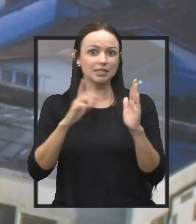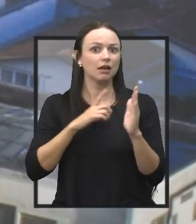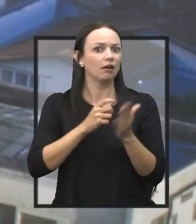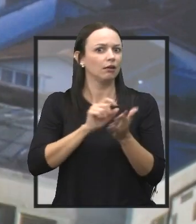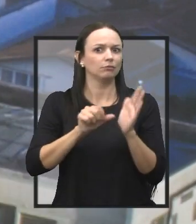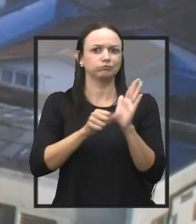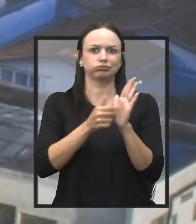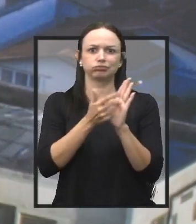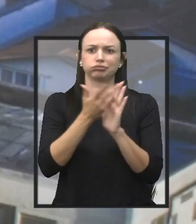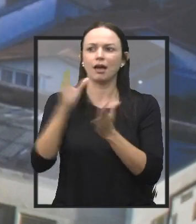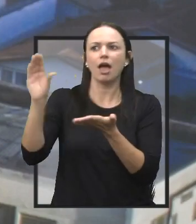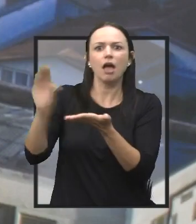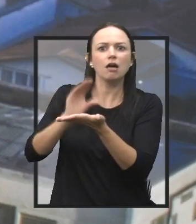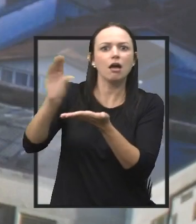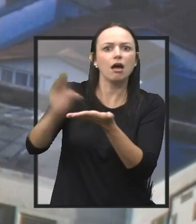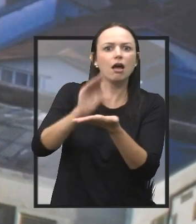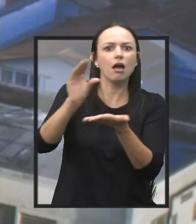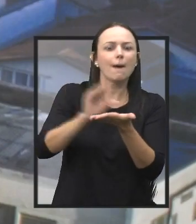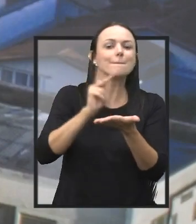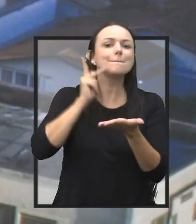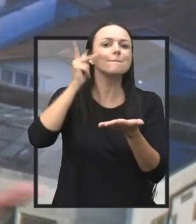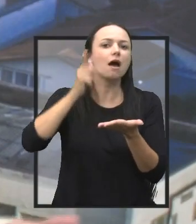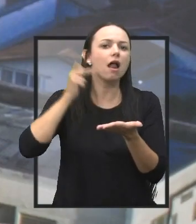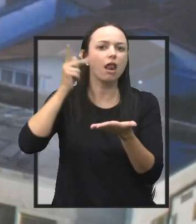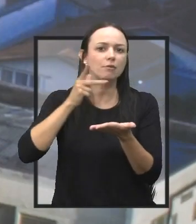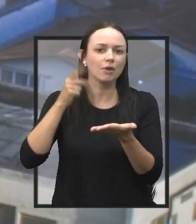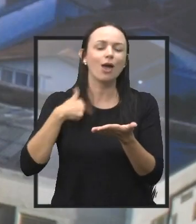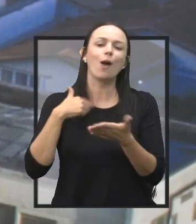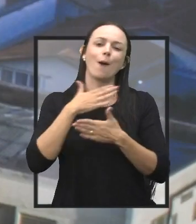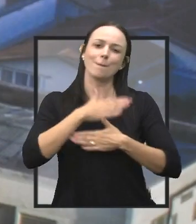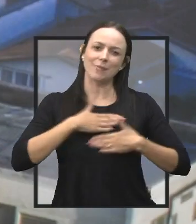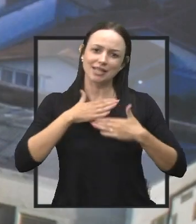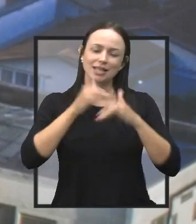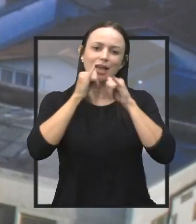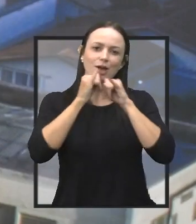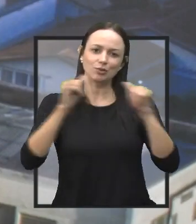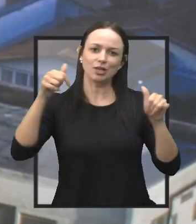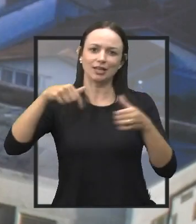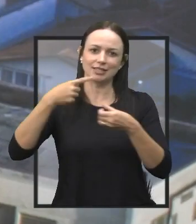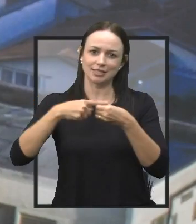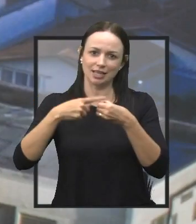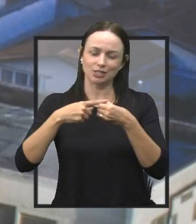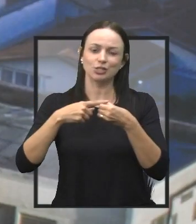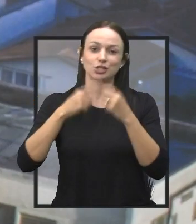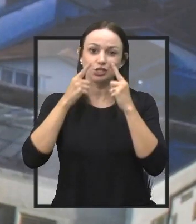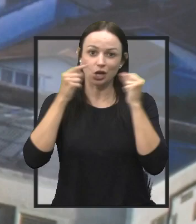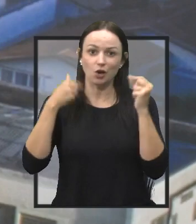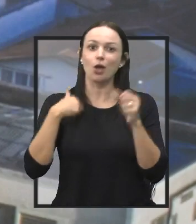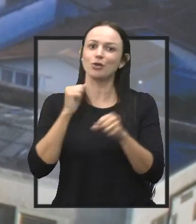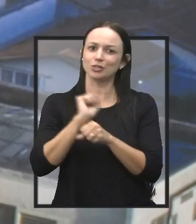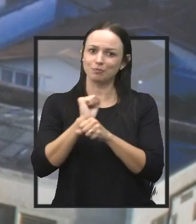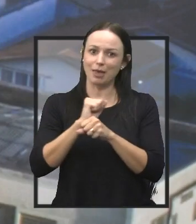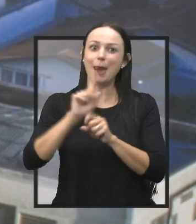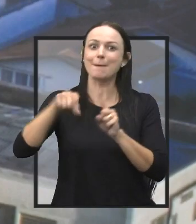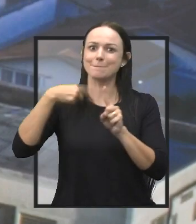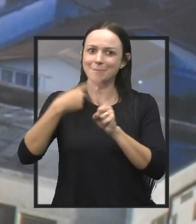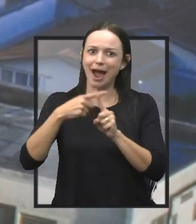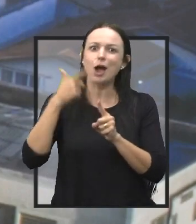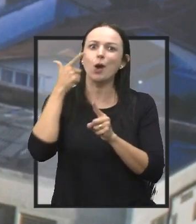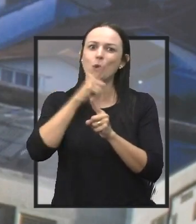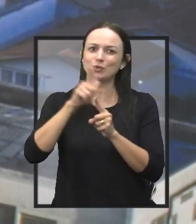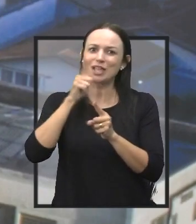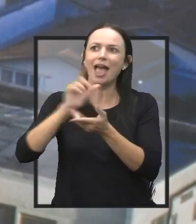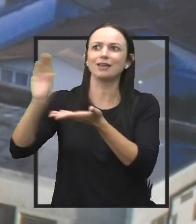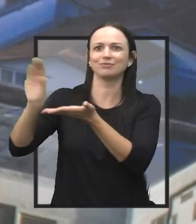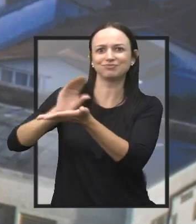recursos de emendas parlamentares que eu tive o prazer de anunciar aqui na cidade de Jaú, e espero que até ao longo do mandato muito mais recursos,